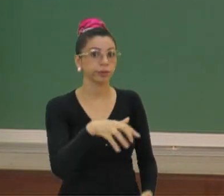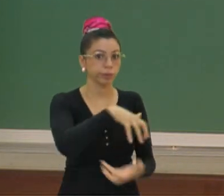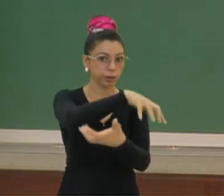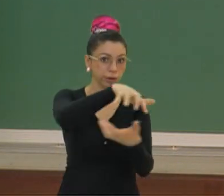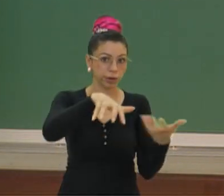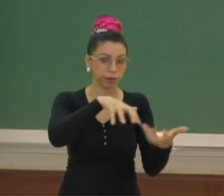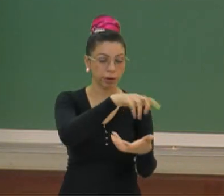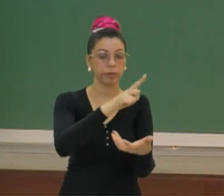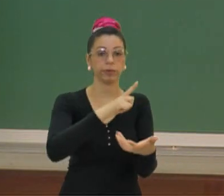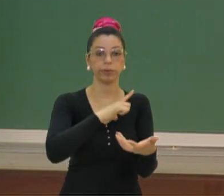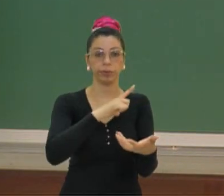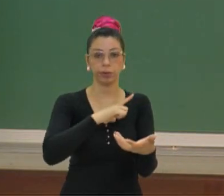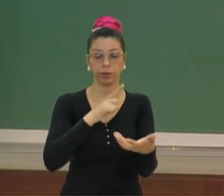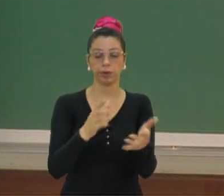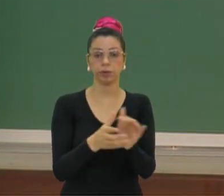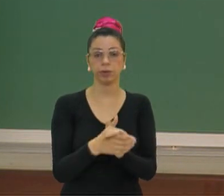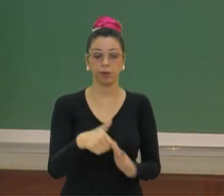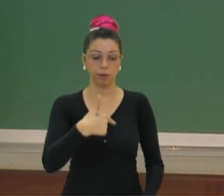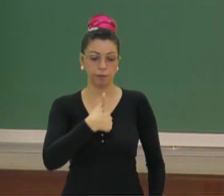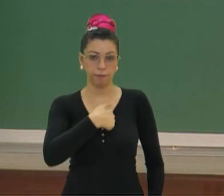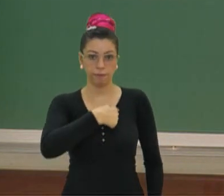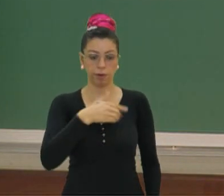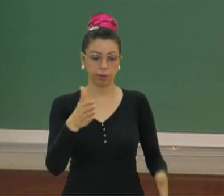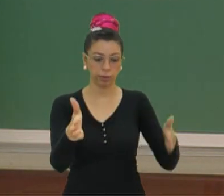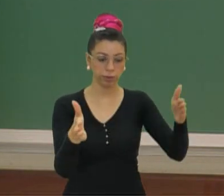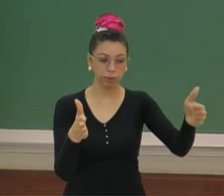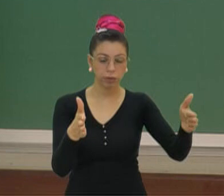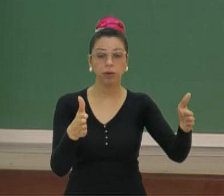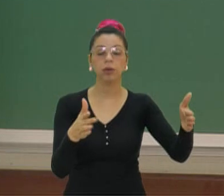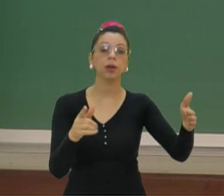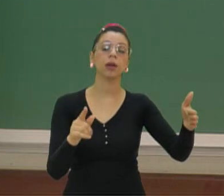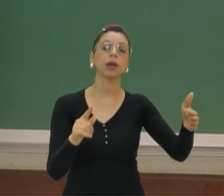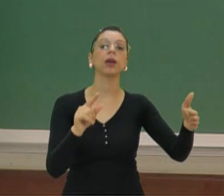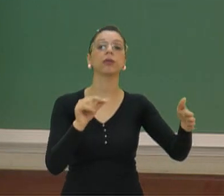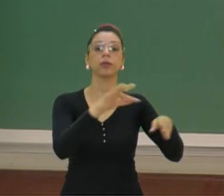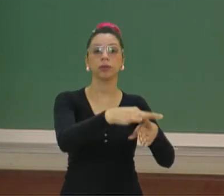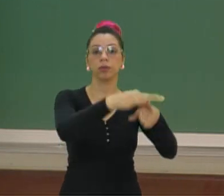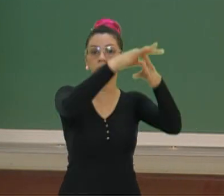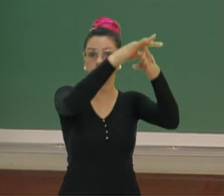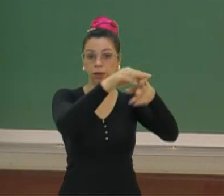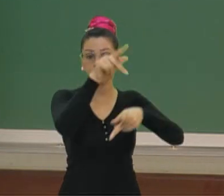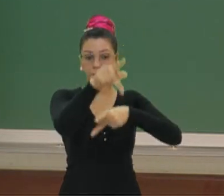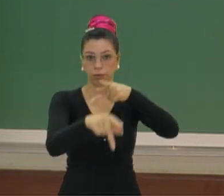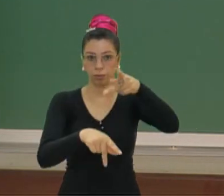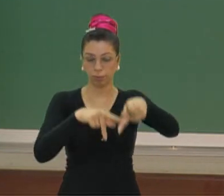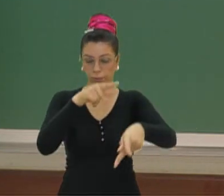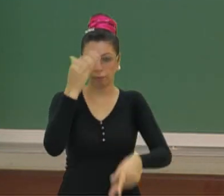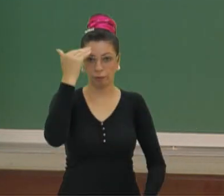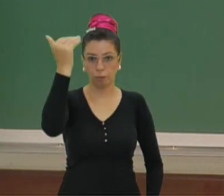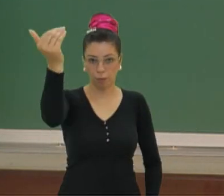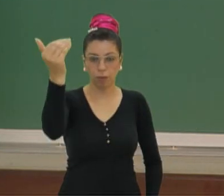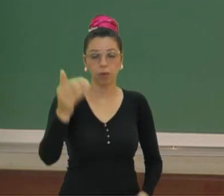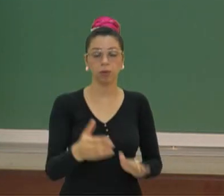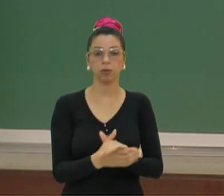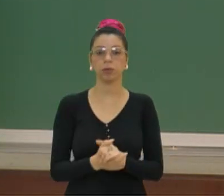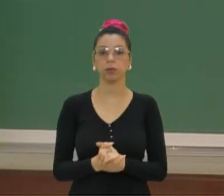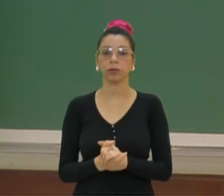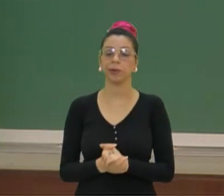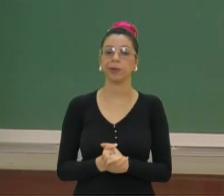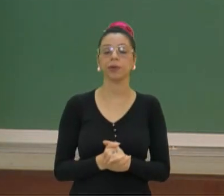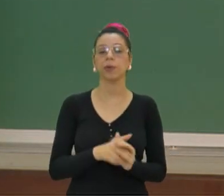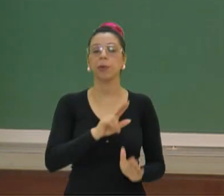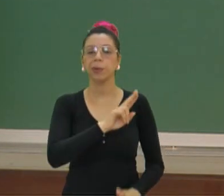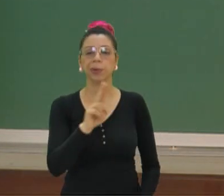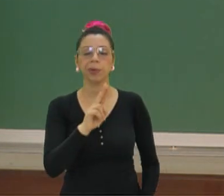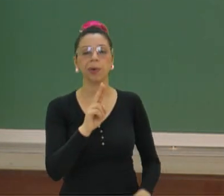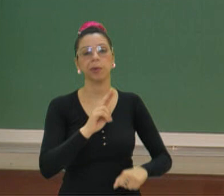O Vargas, o professor retoma aqui, porque mesmo sendo considerado um líder populista, né, mesmo se chamando o pai dos pobres,